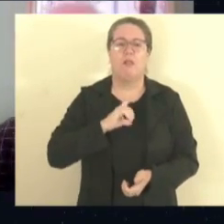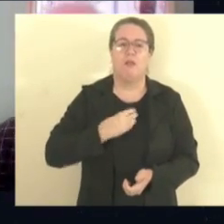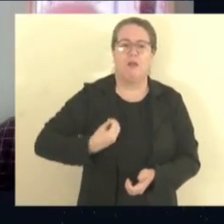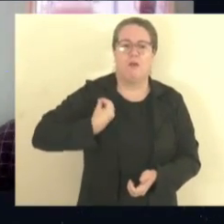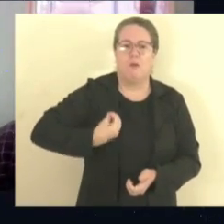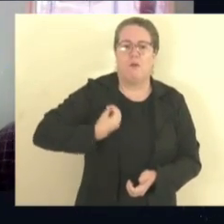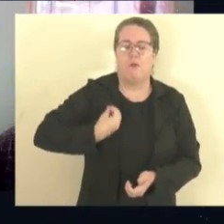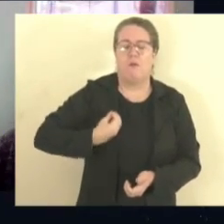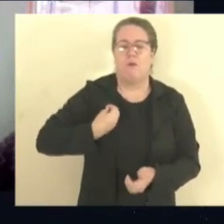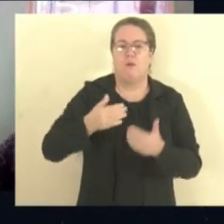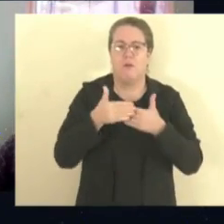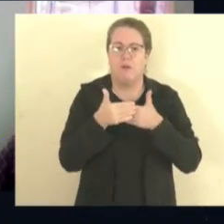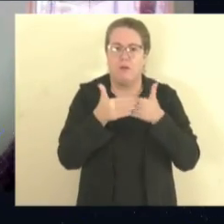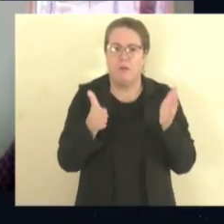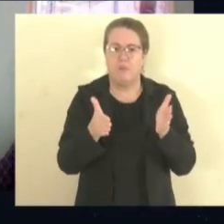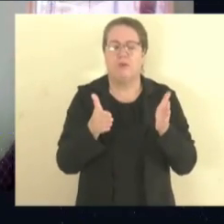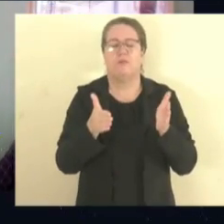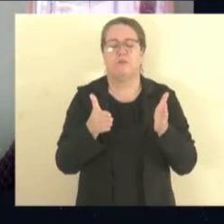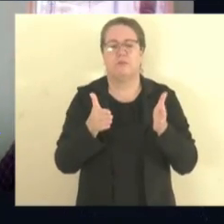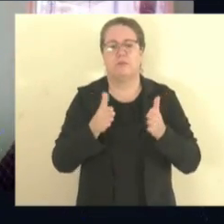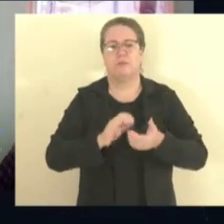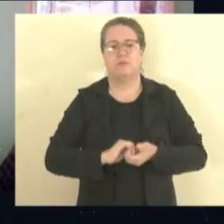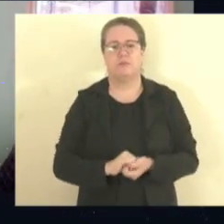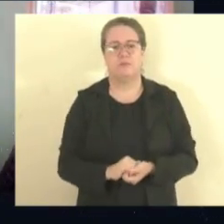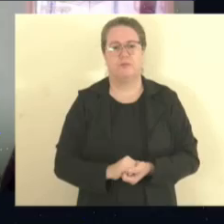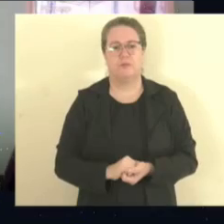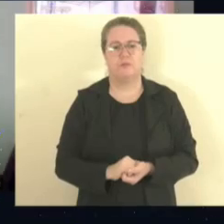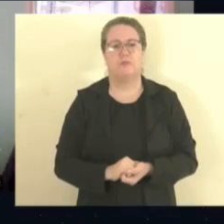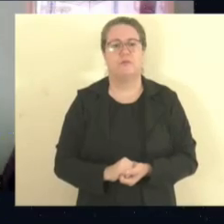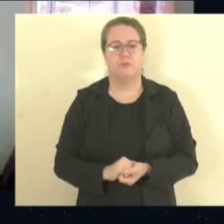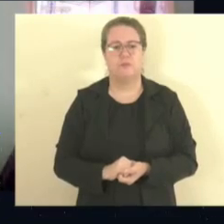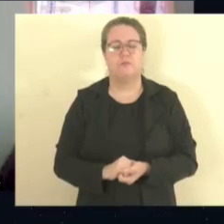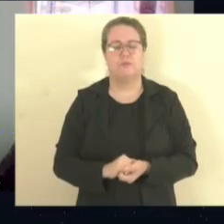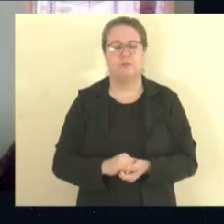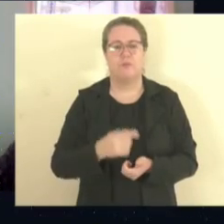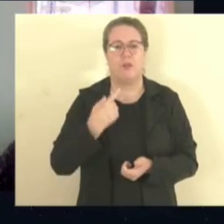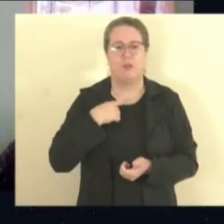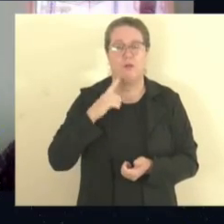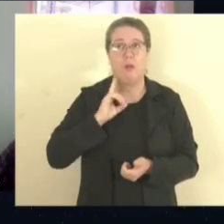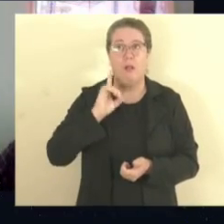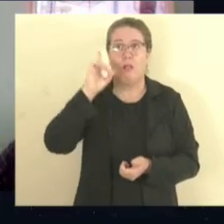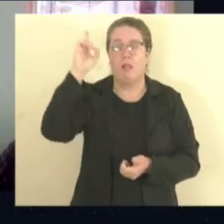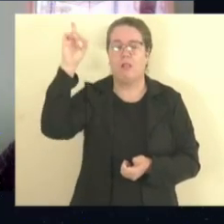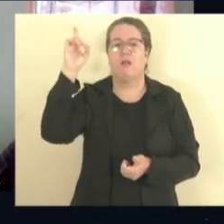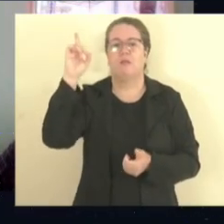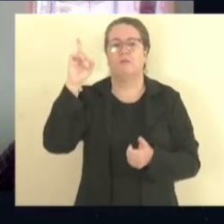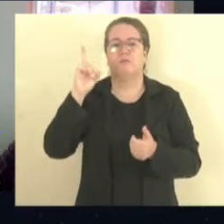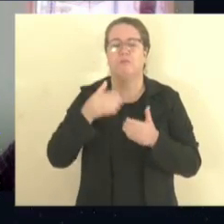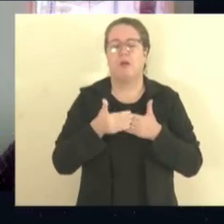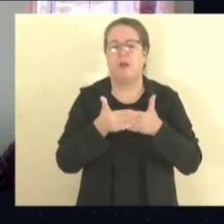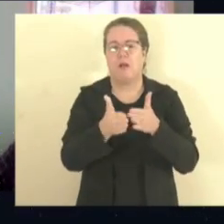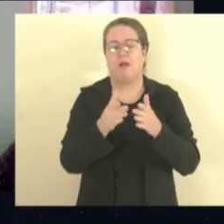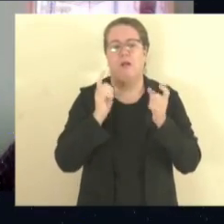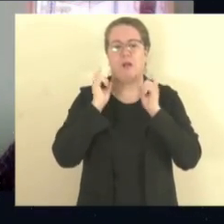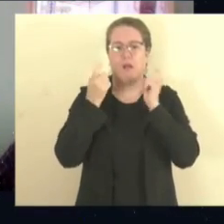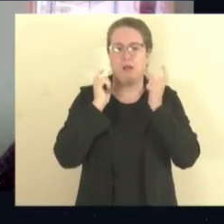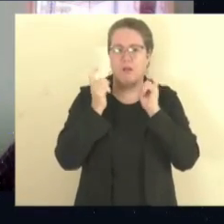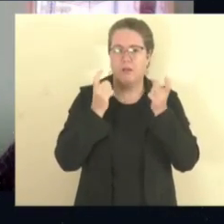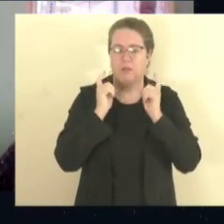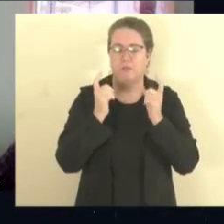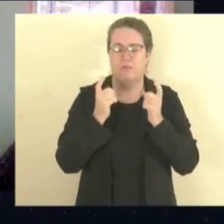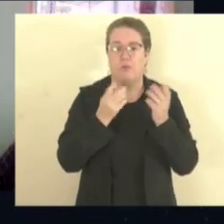da sessão, de acordo com o painel eletrônico, aonde, invocando a proteção de Deus, declaro aberta a mesma e